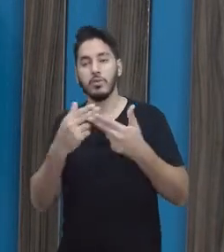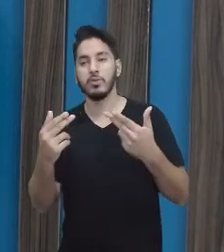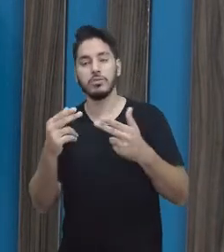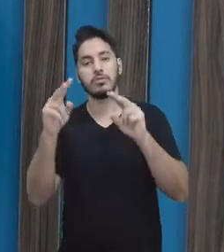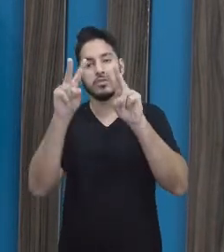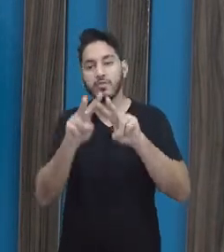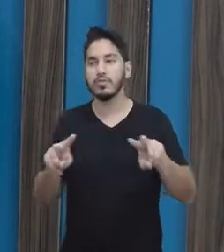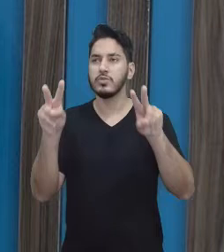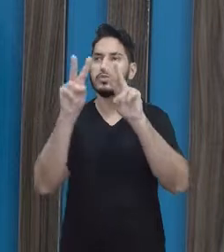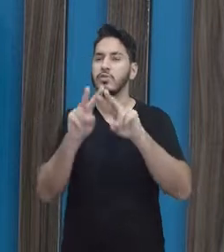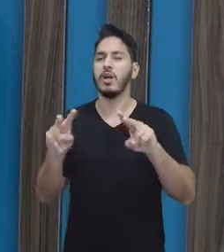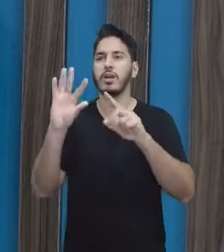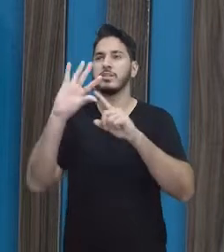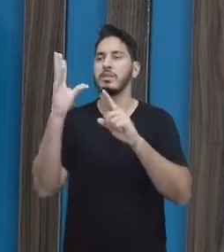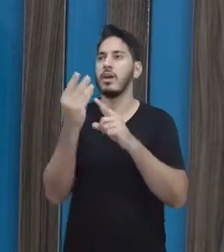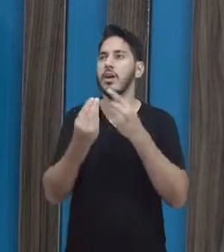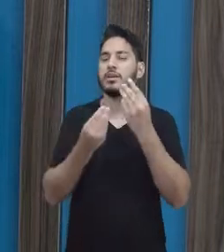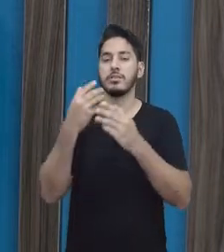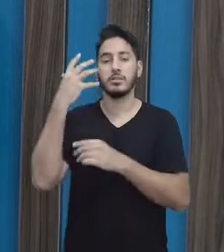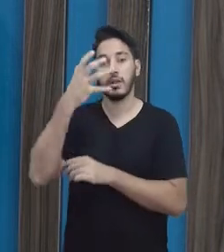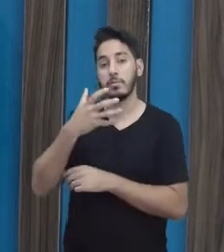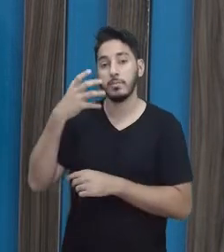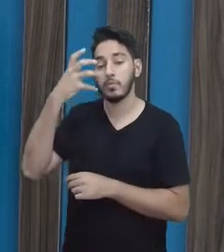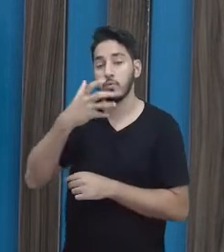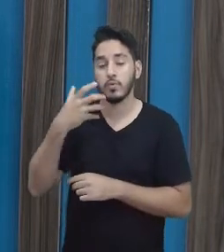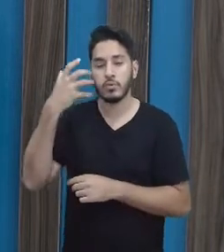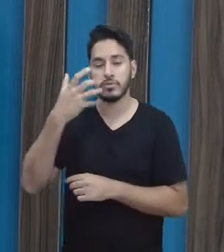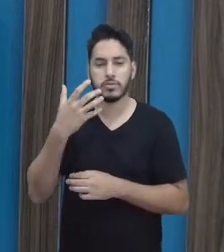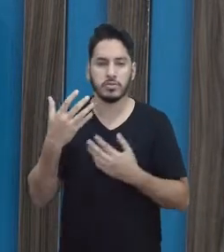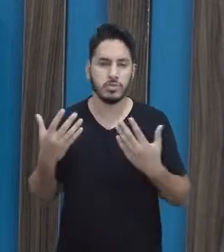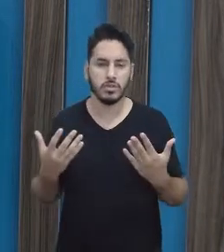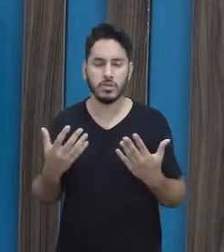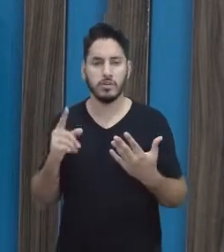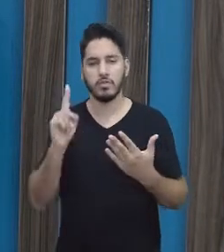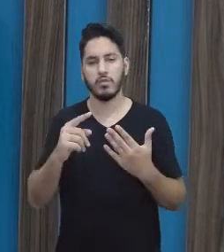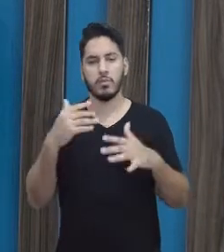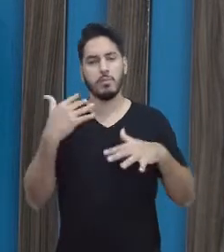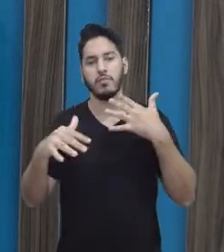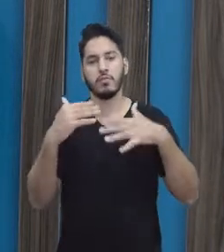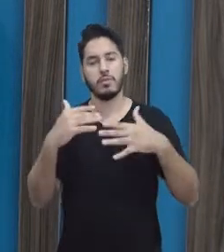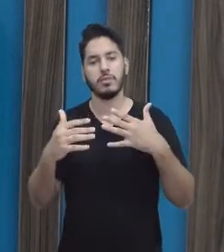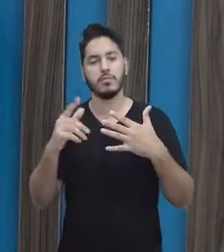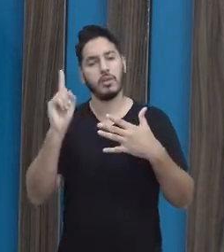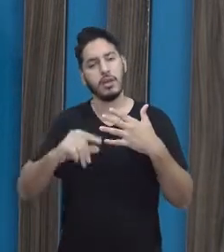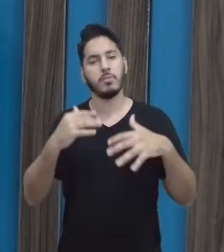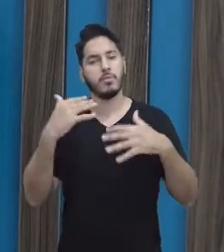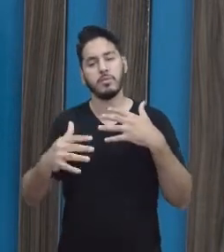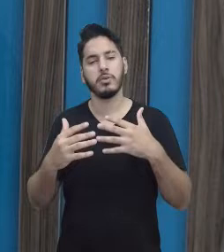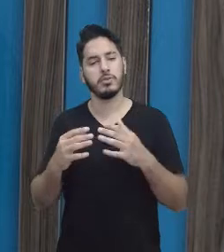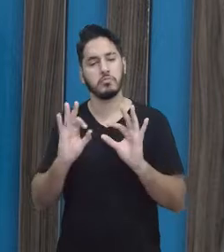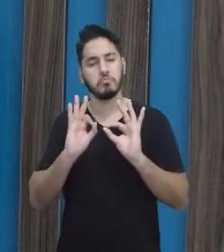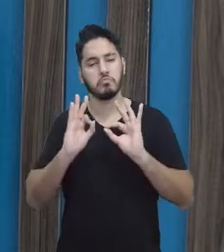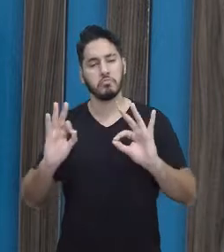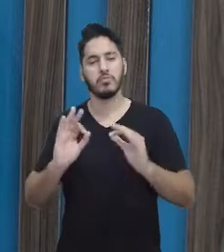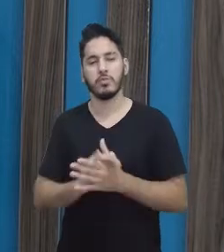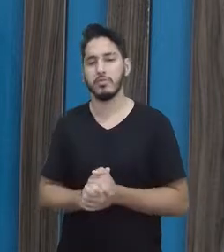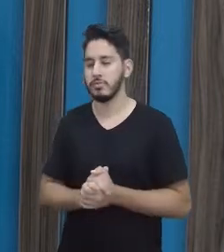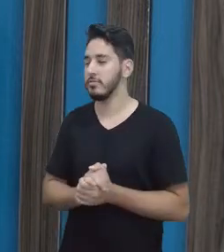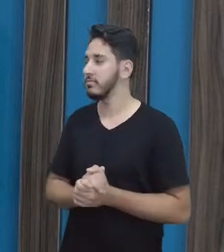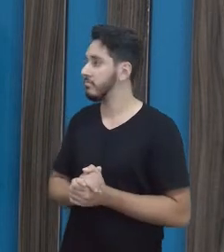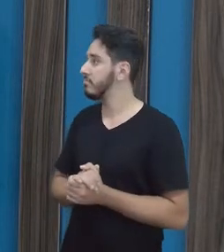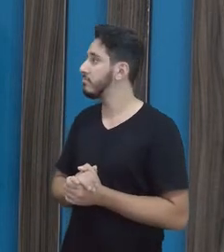artes visuais, da música. Gente, é um movimento riquíssimo, né? Pois